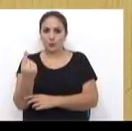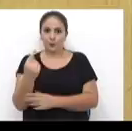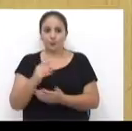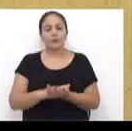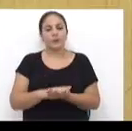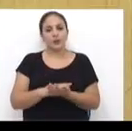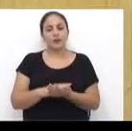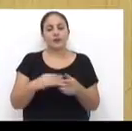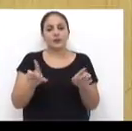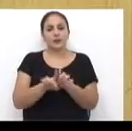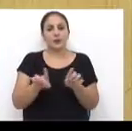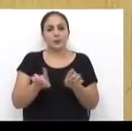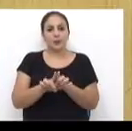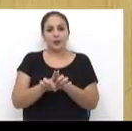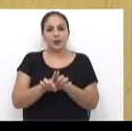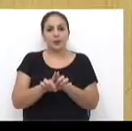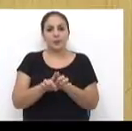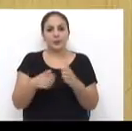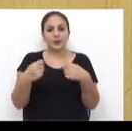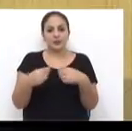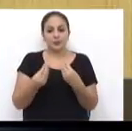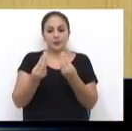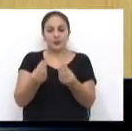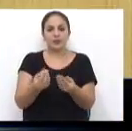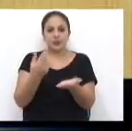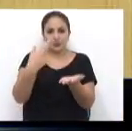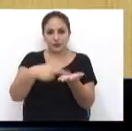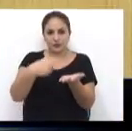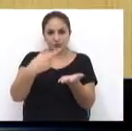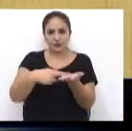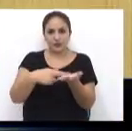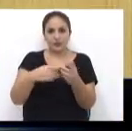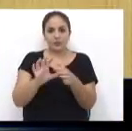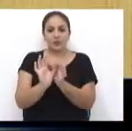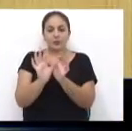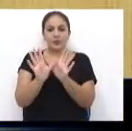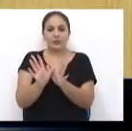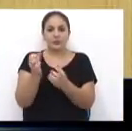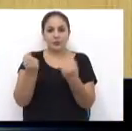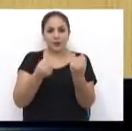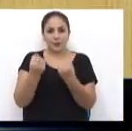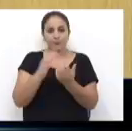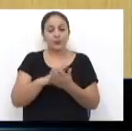certificado de registro e licenciamento do veículo. Mais informações, acesse